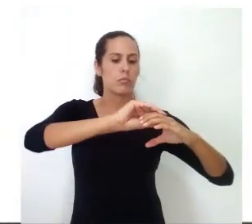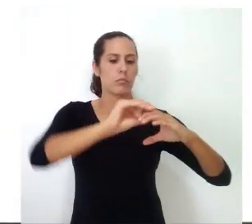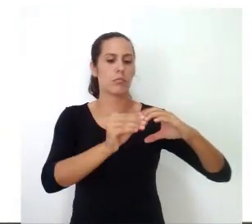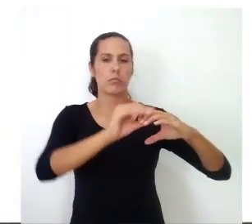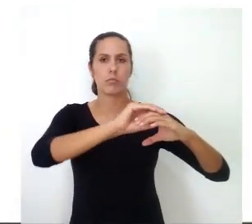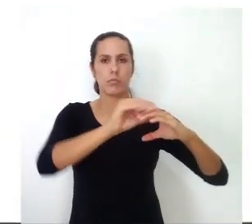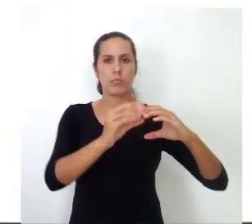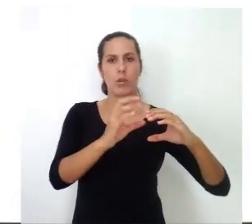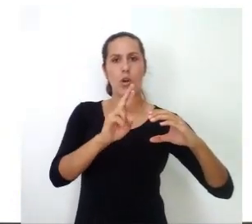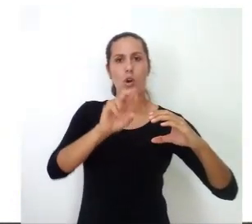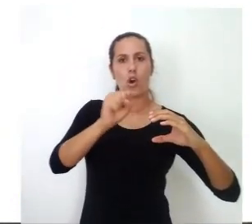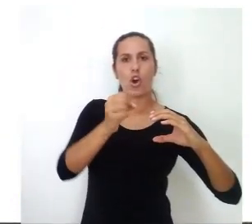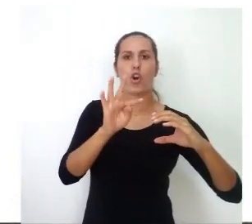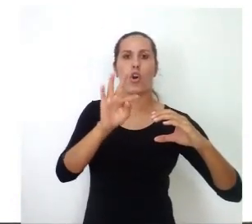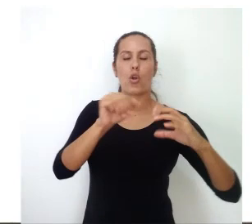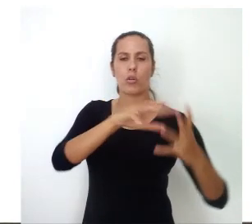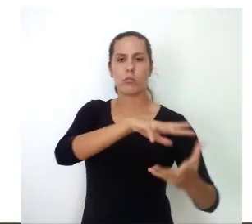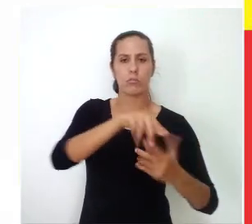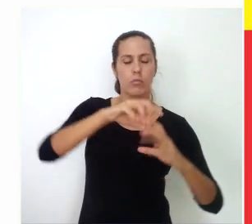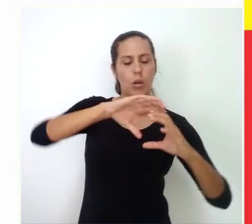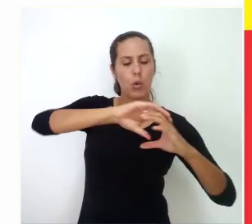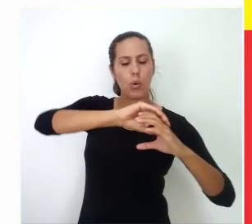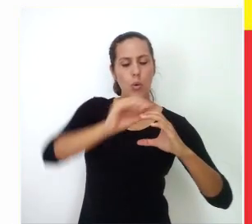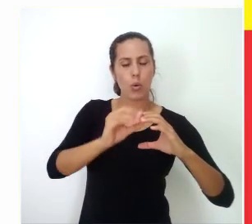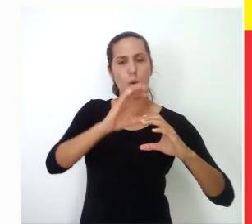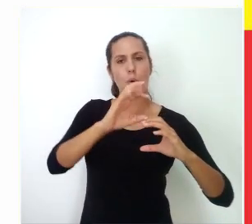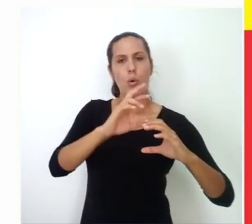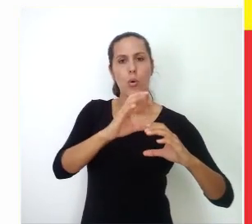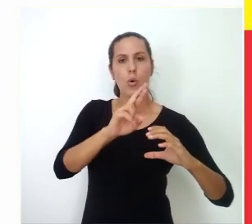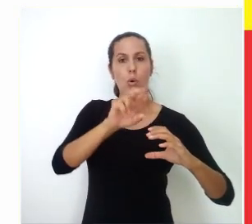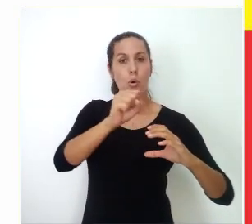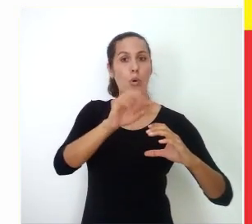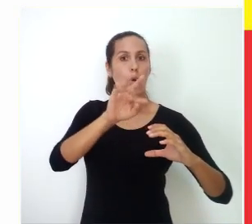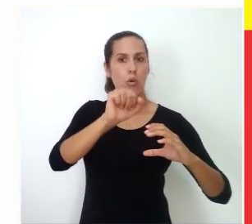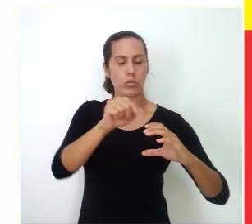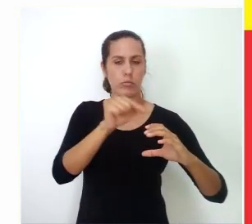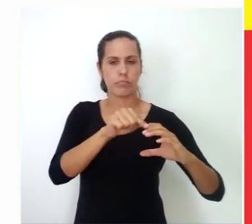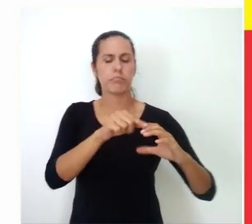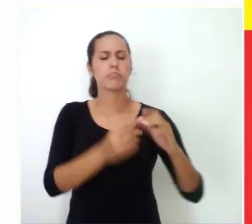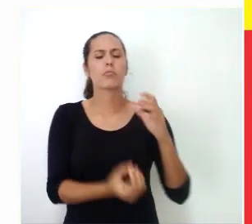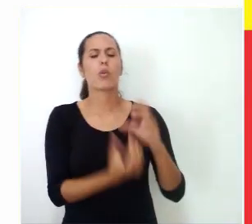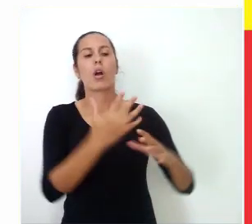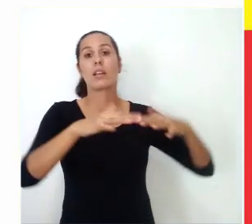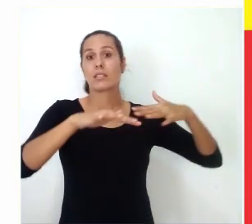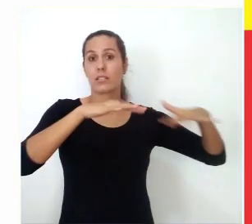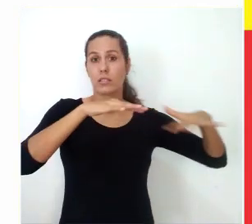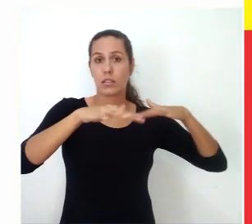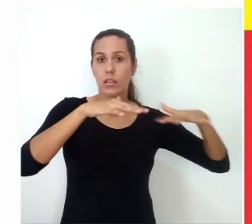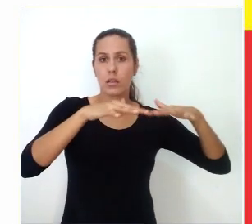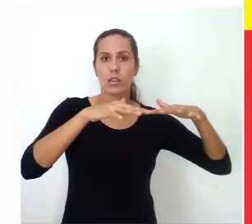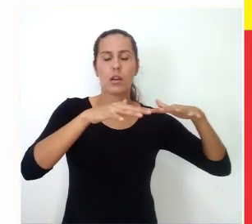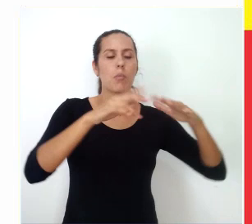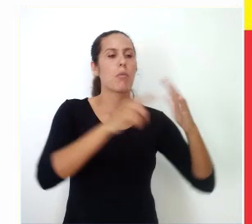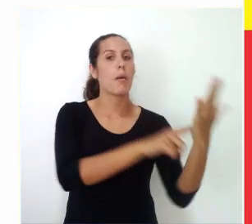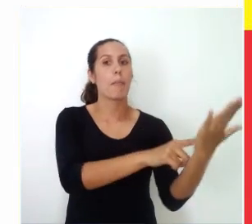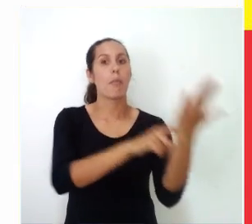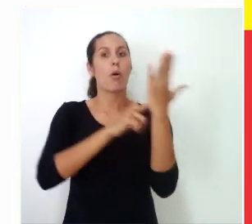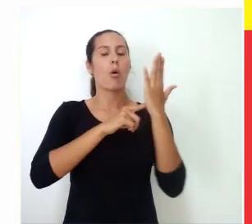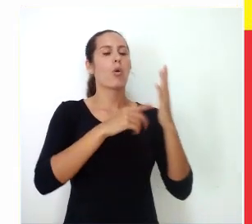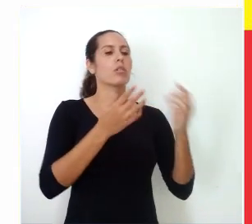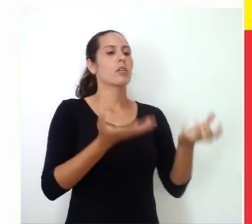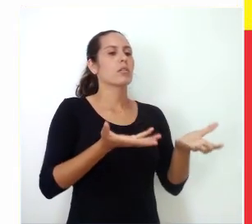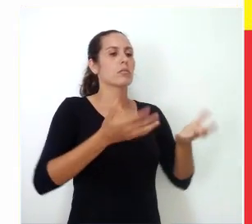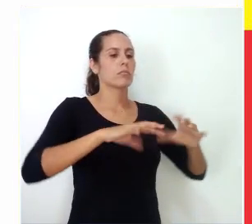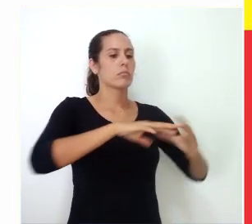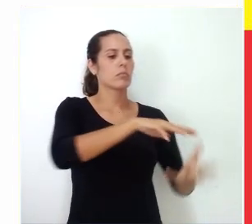crosta, no interior da crosta, quando esse terremoto aparece para a gente, aparece